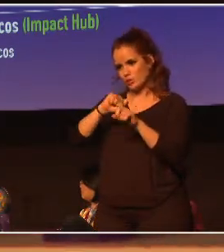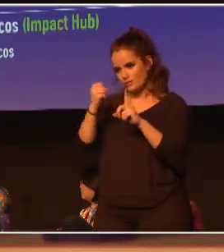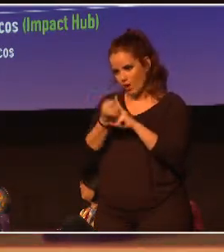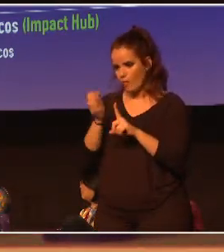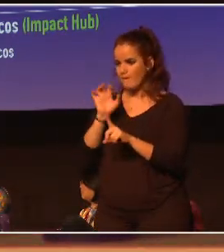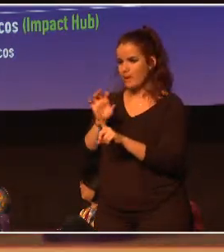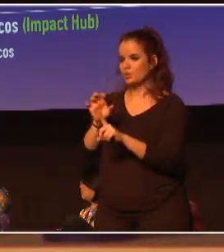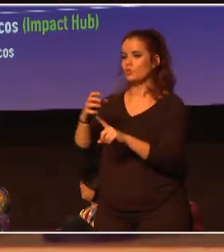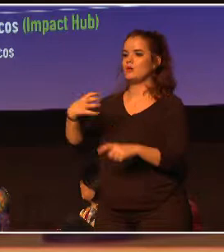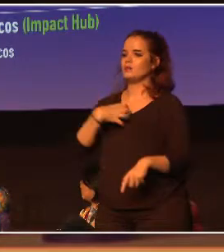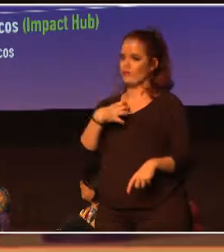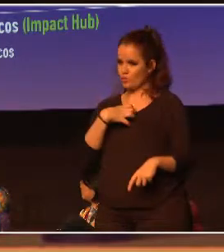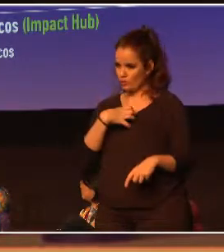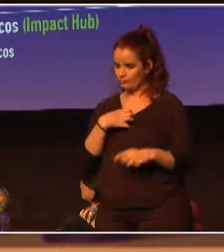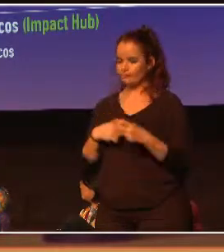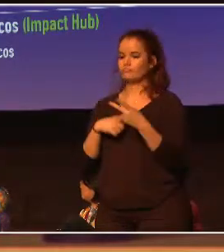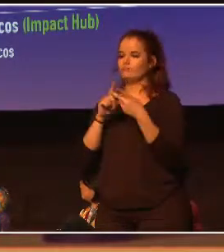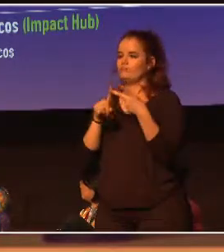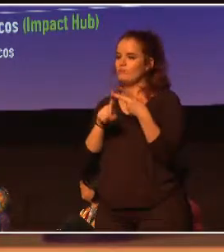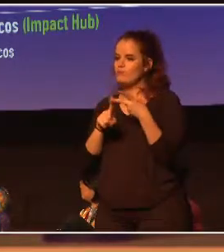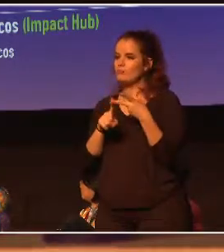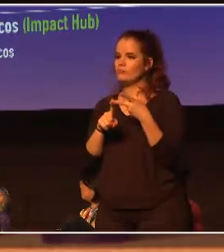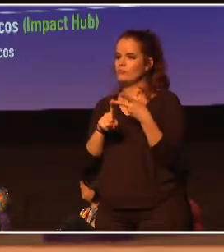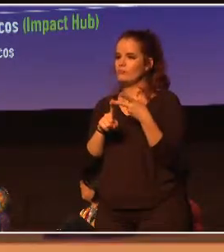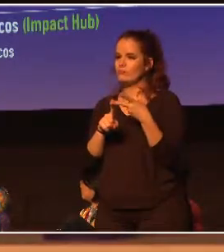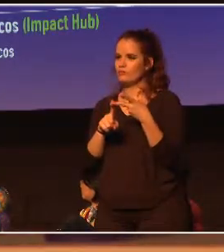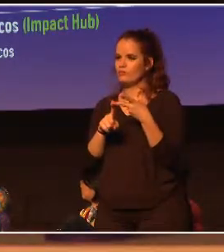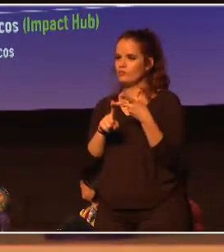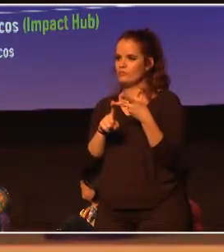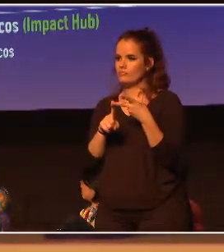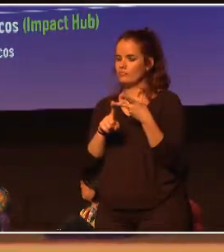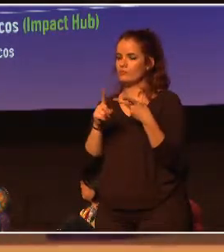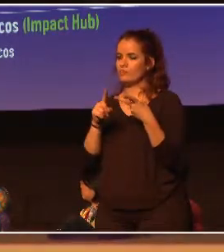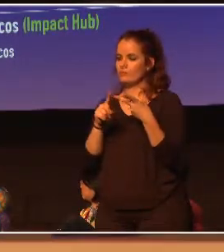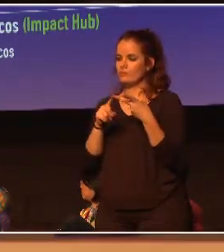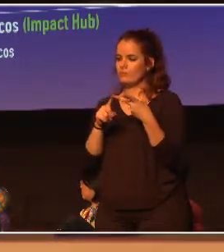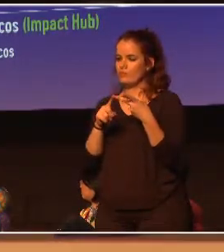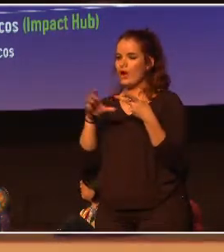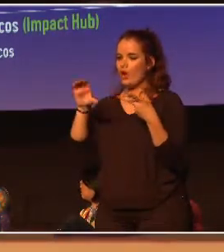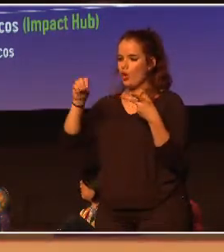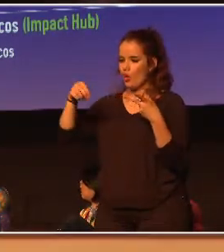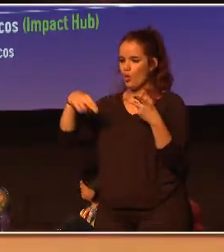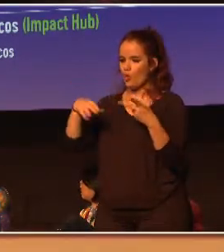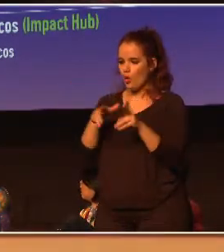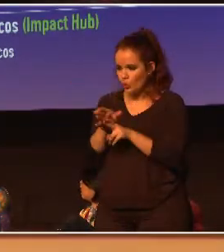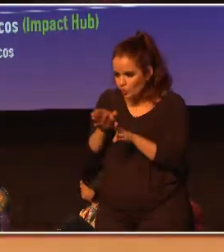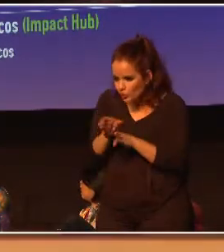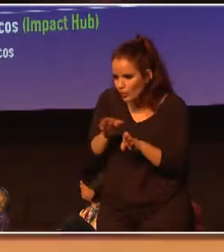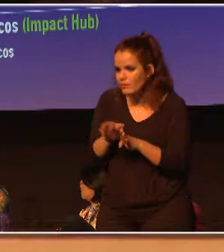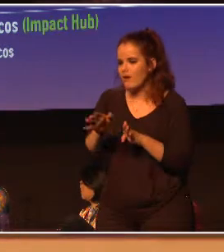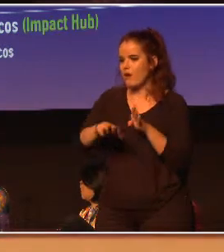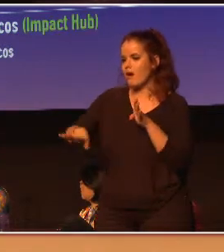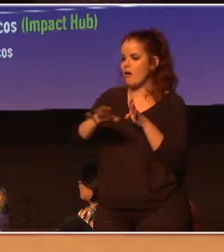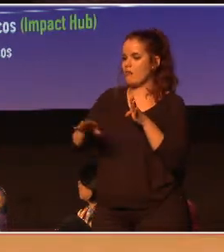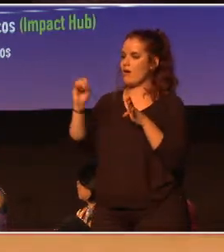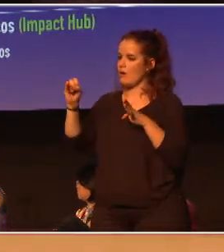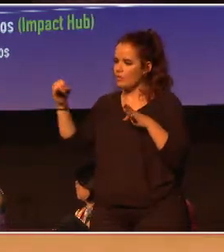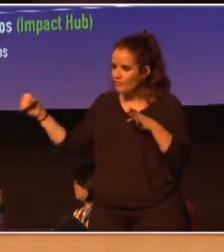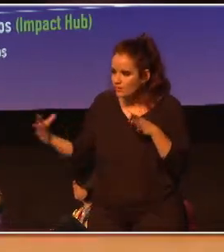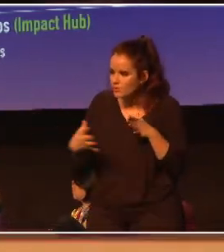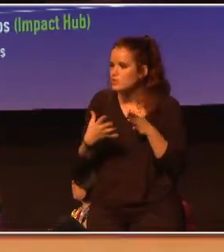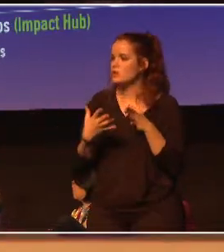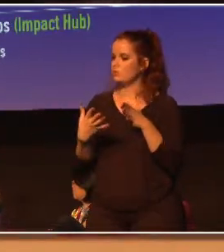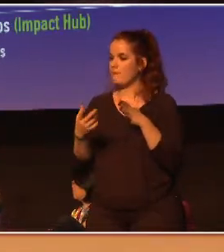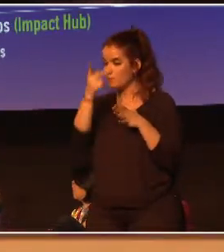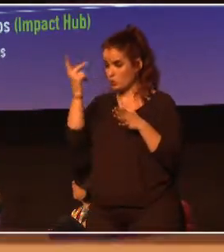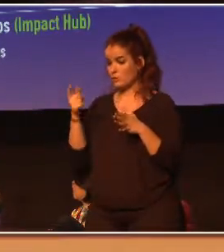social em Salvador. A gente tem também uma consultoria que apoia inovações e empresas que querem entrar no